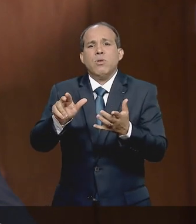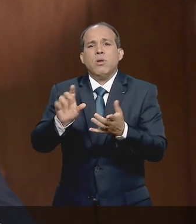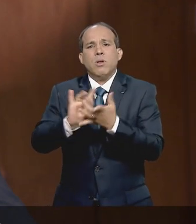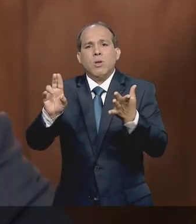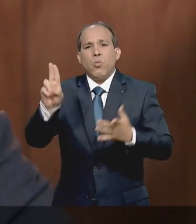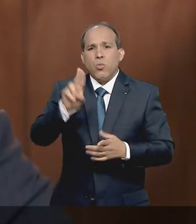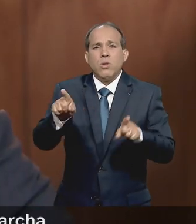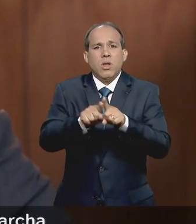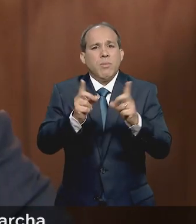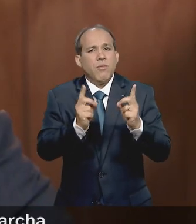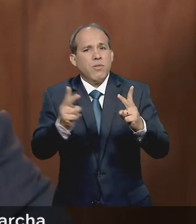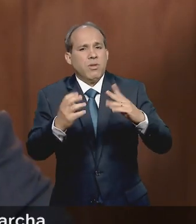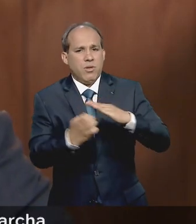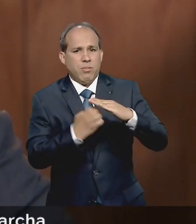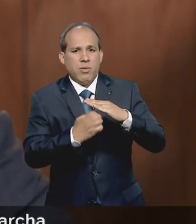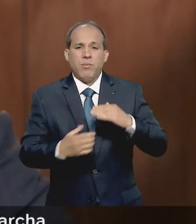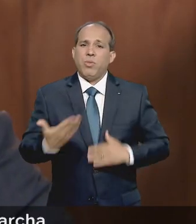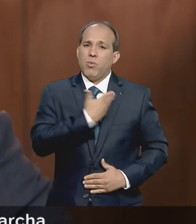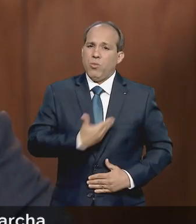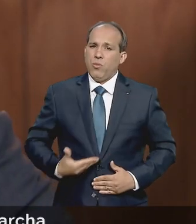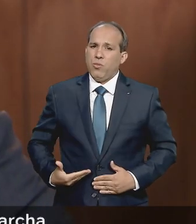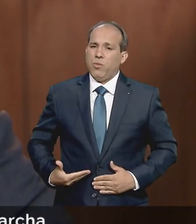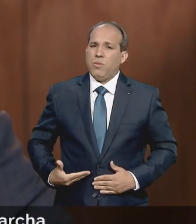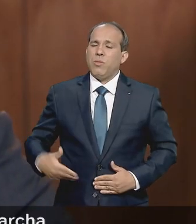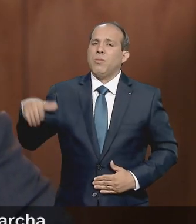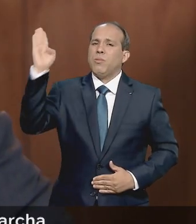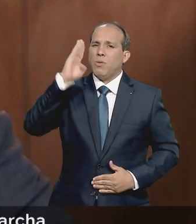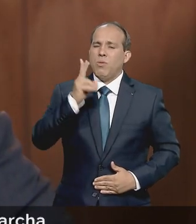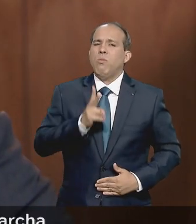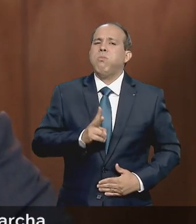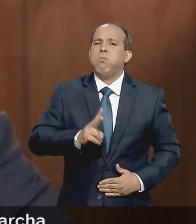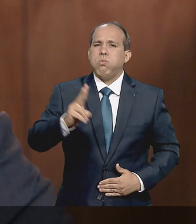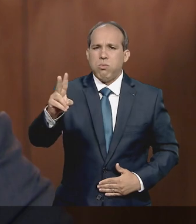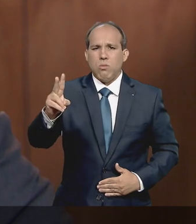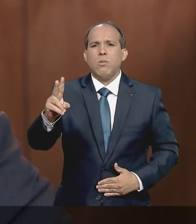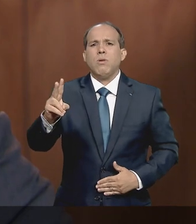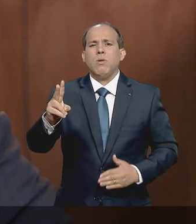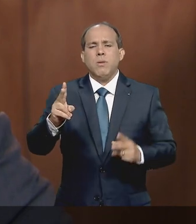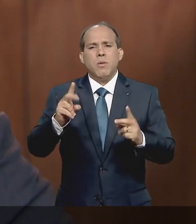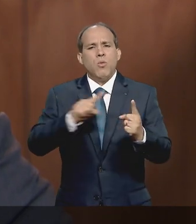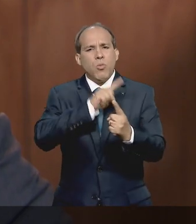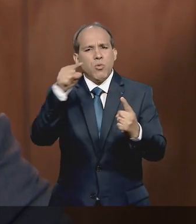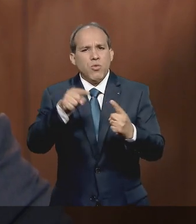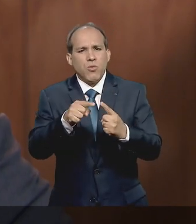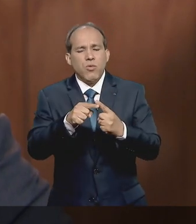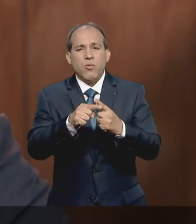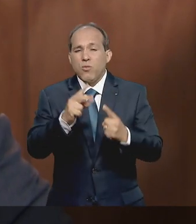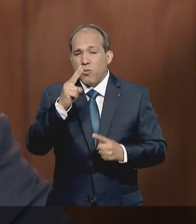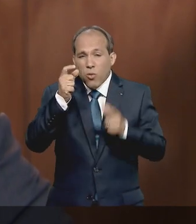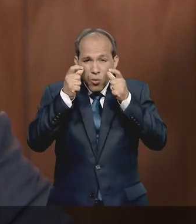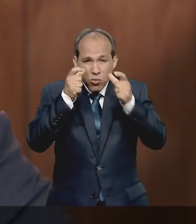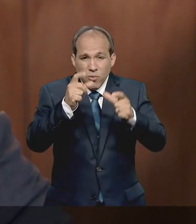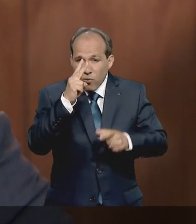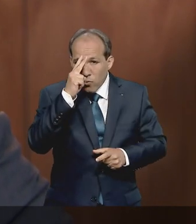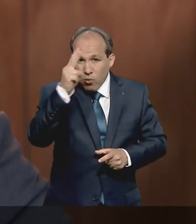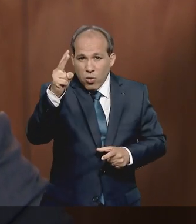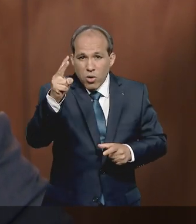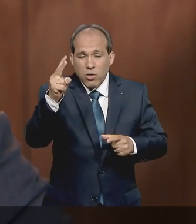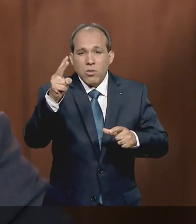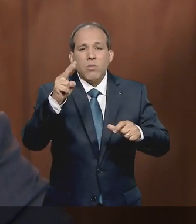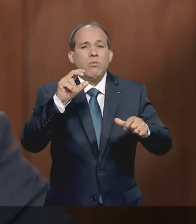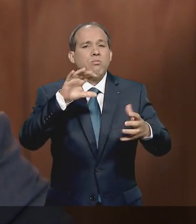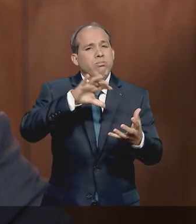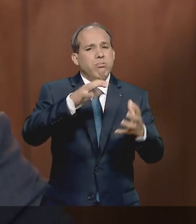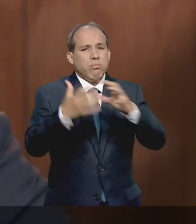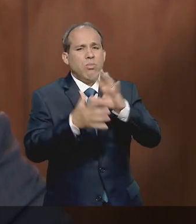privatizações o governo brasileiro continuar a colocar em baixo a sua ambiciosa agenda de reformas já